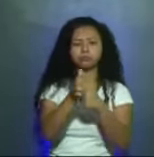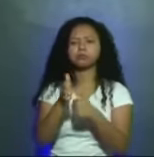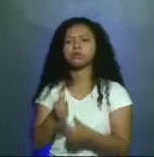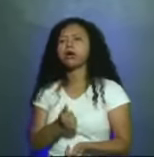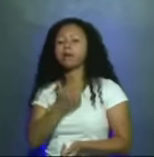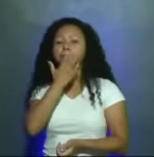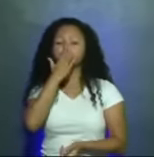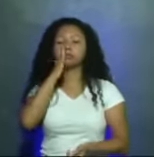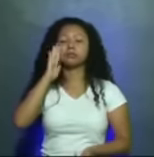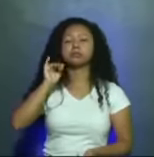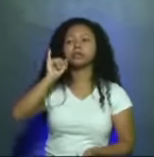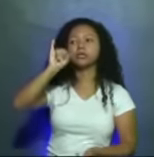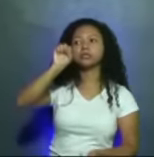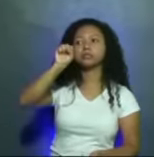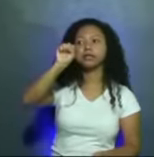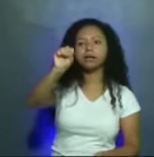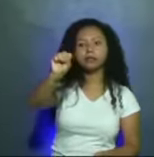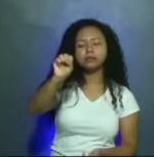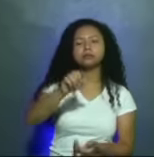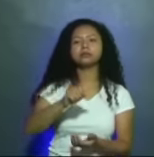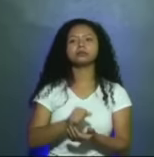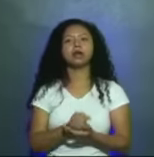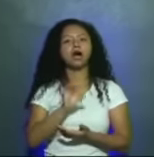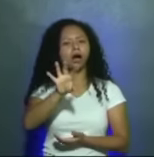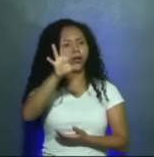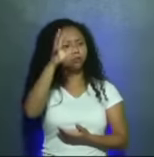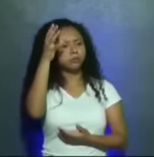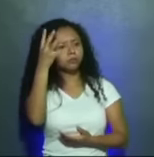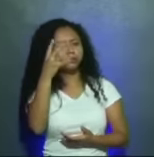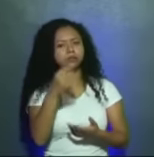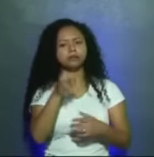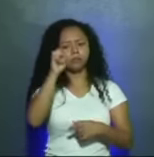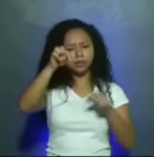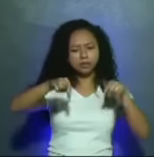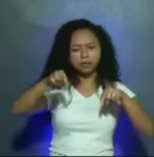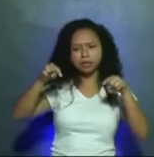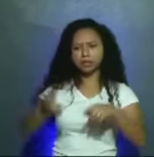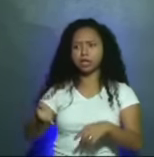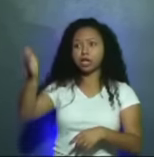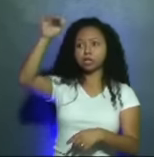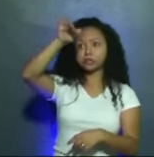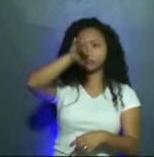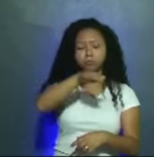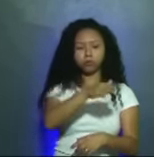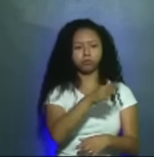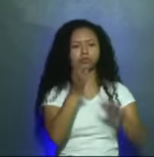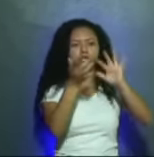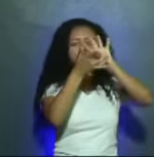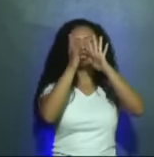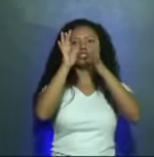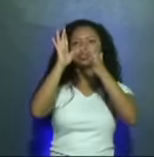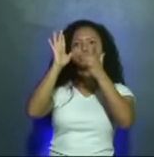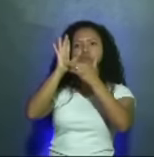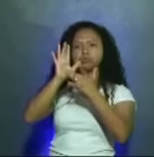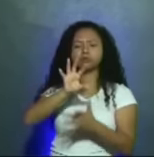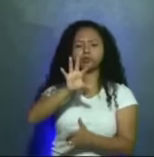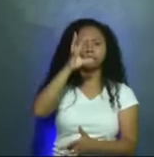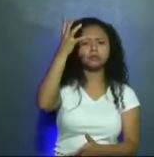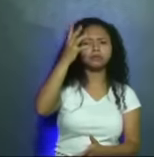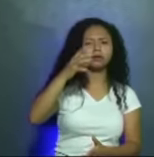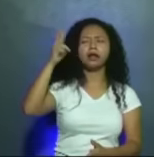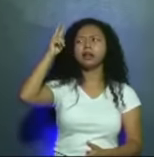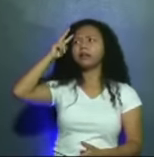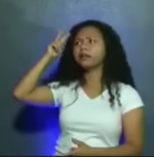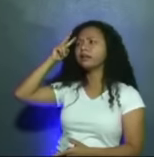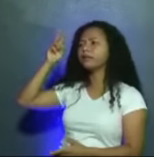se cumpriu aqui na vida de Jesus, aqui nesse lugar, foi neste monte que Jesus foi transfigurado. Você lembra daquela profecia